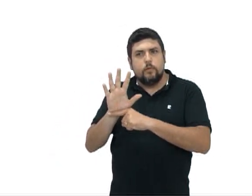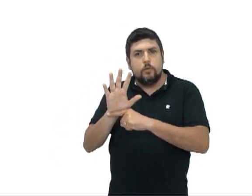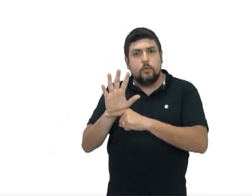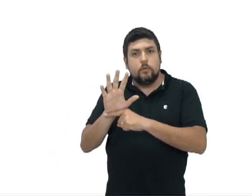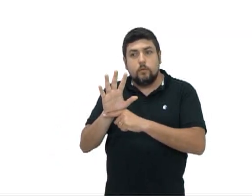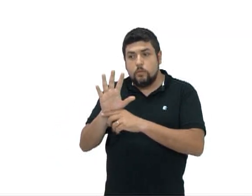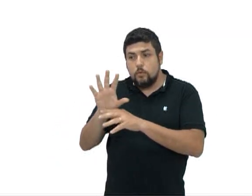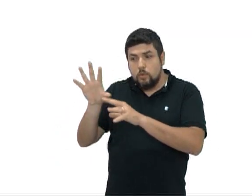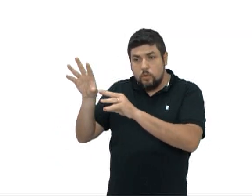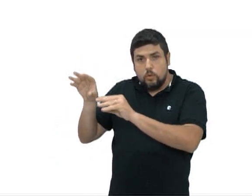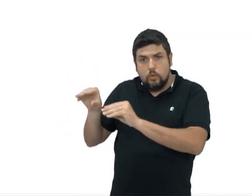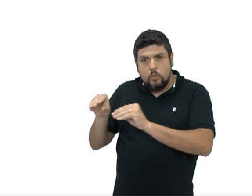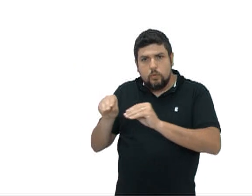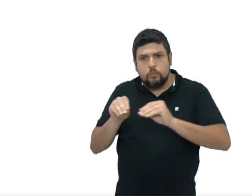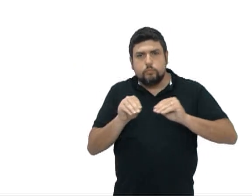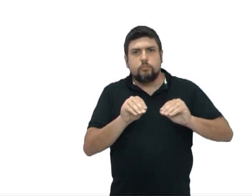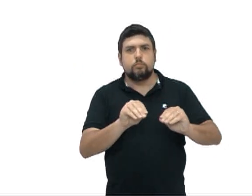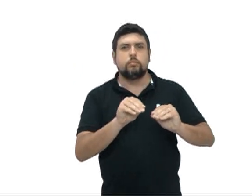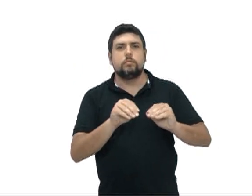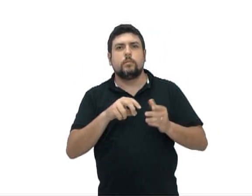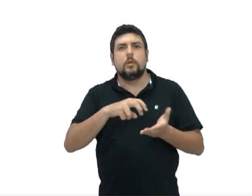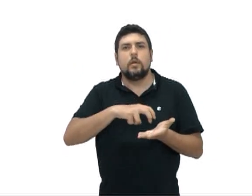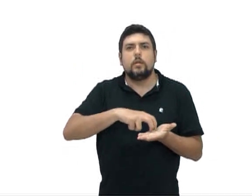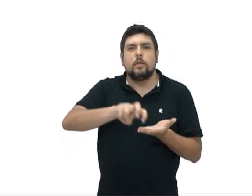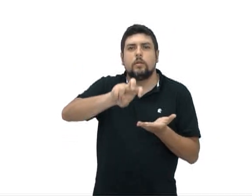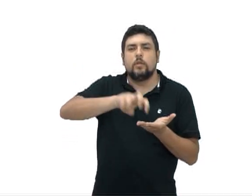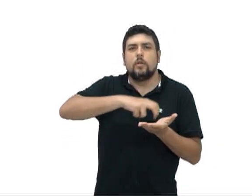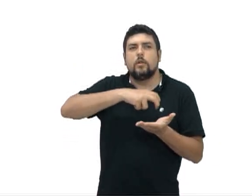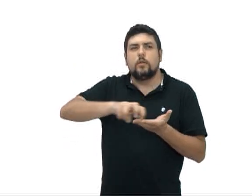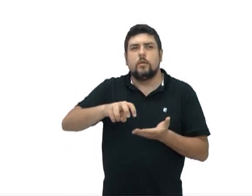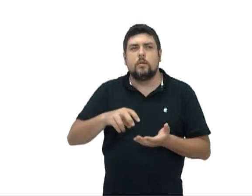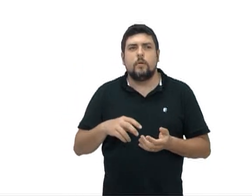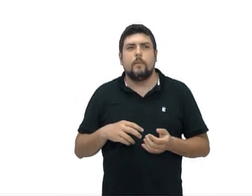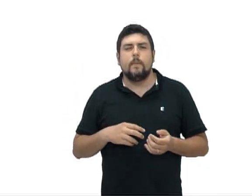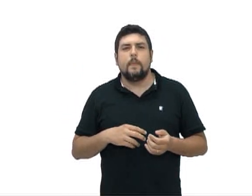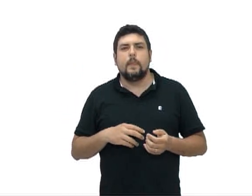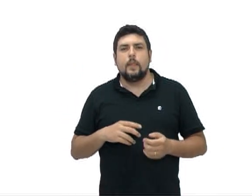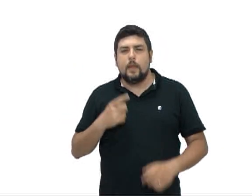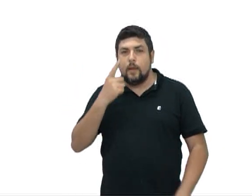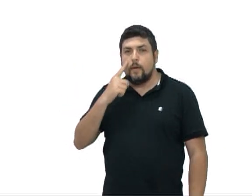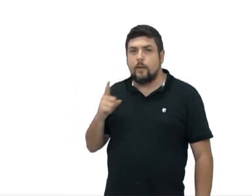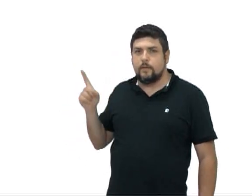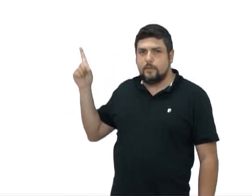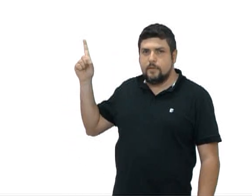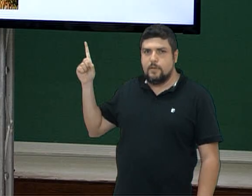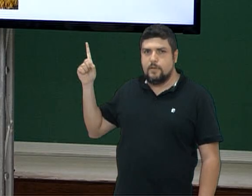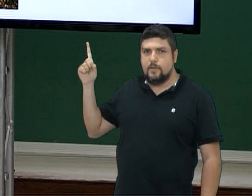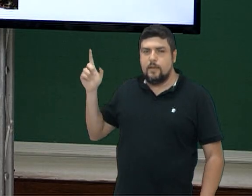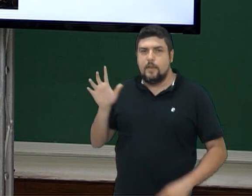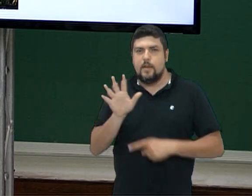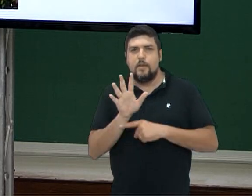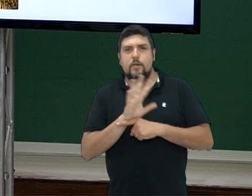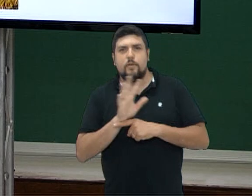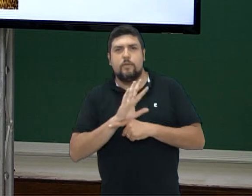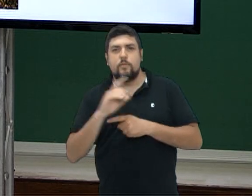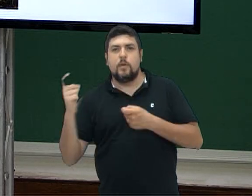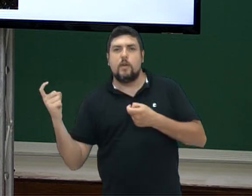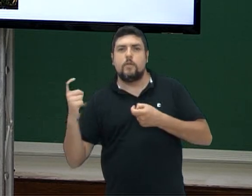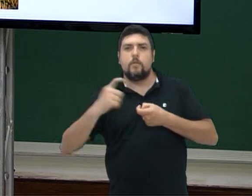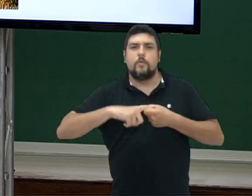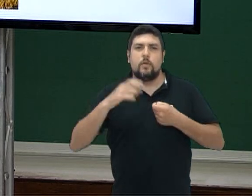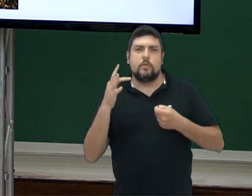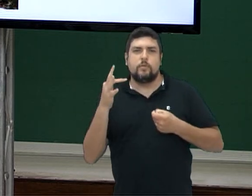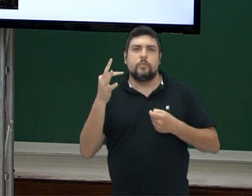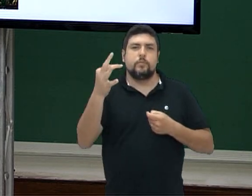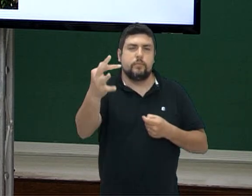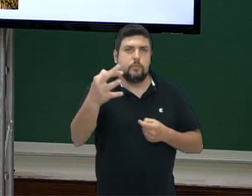De Volta para o Futuro, lá que teve, né, em 1985. Em uma das cenas, né, o McFly, ele está